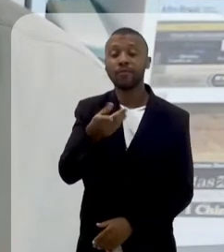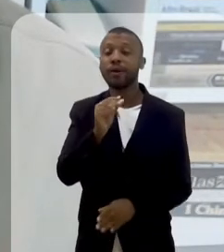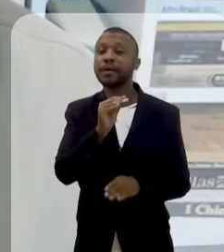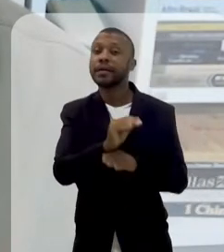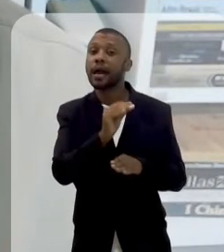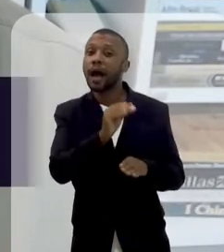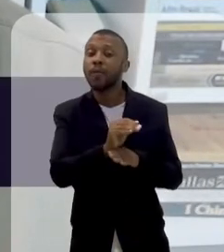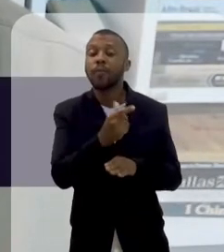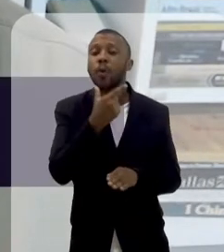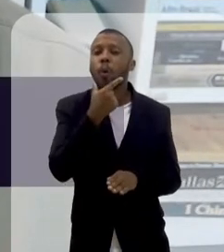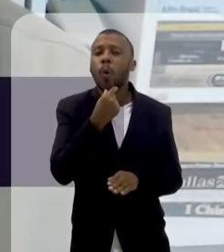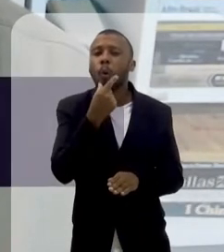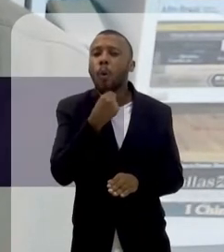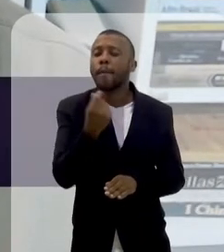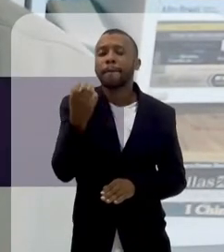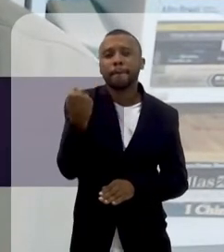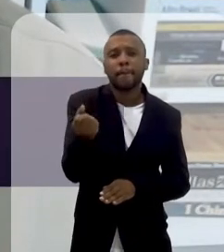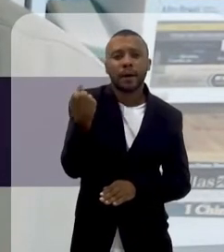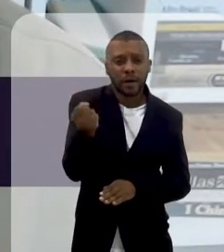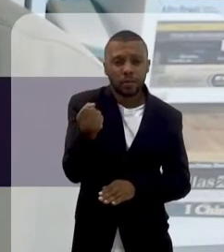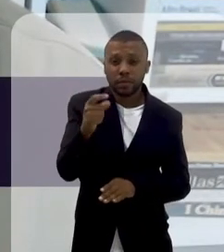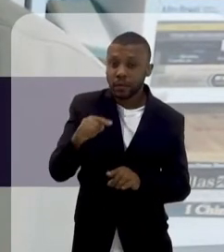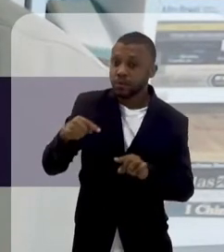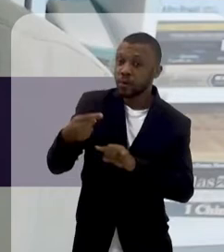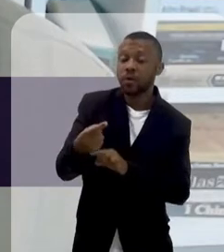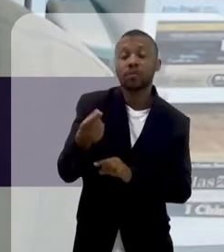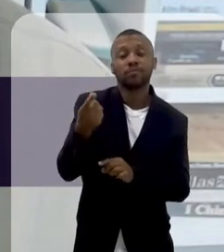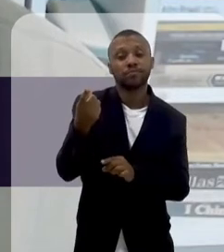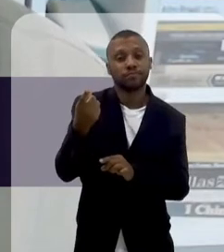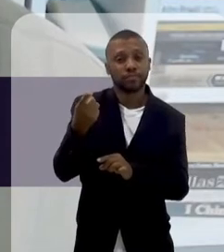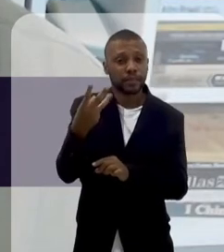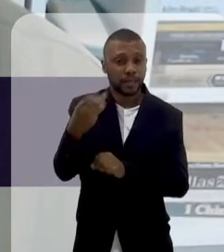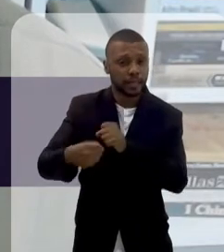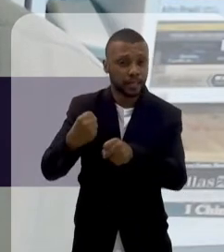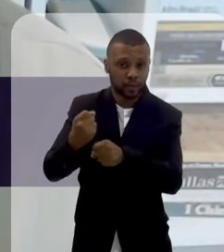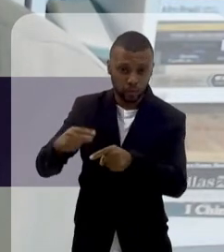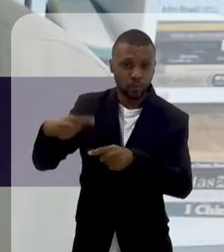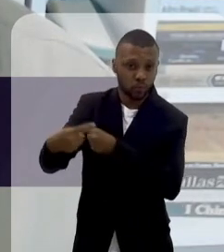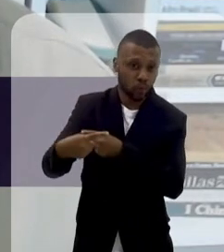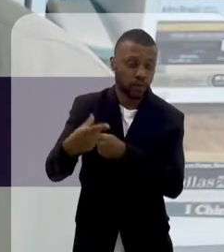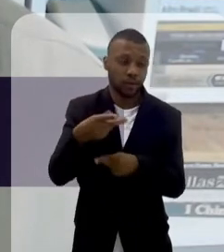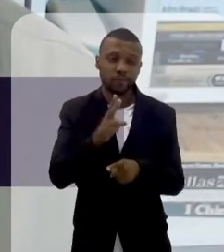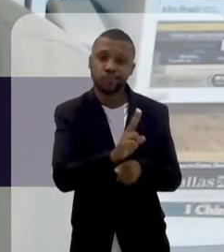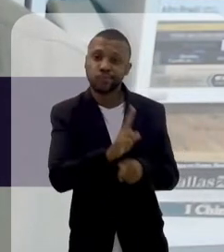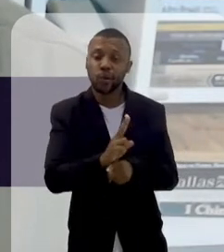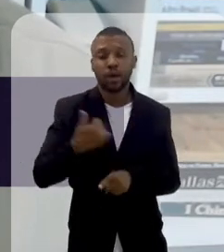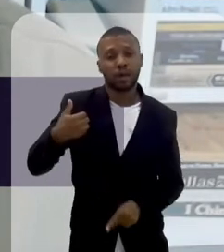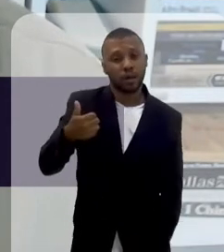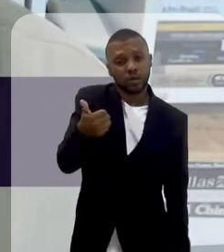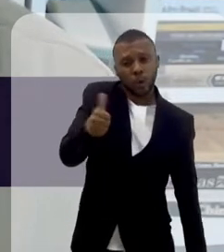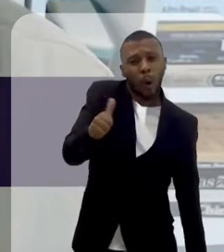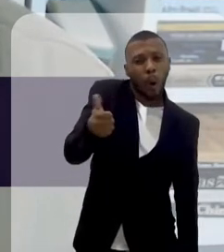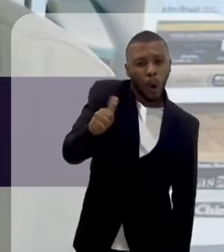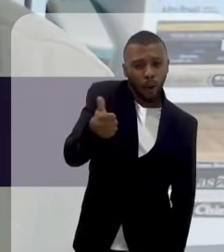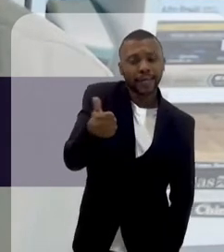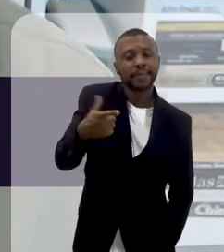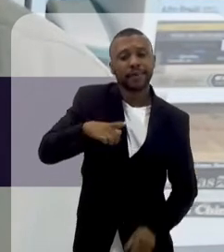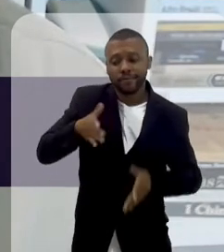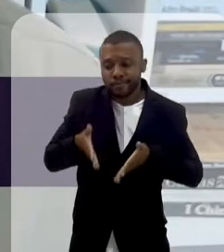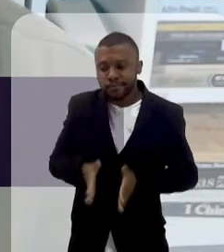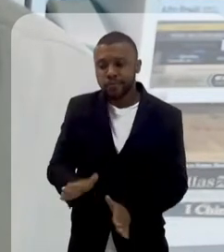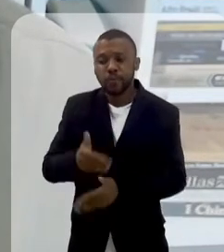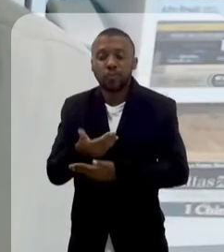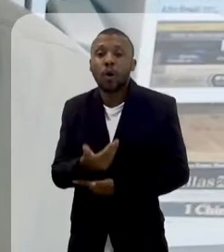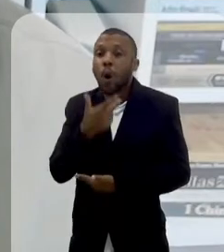pela genitora, pelo homem branco a quem ela se uniu 3 anos depois, e que ele chama de pai. Aos 11 anos, ganhou um irmão,